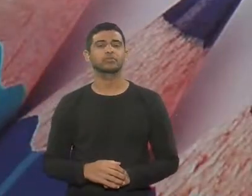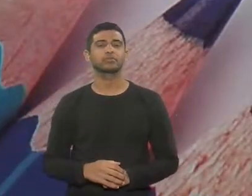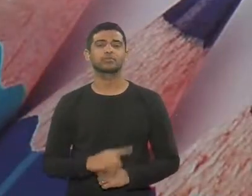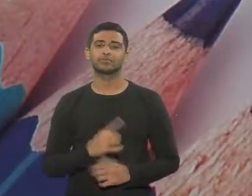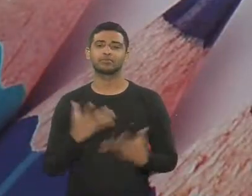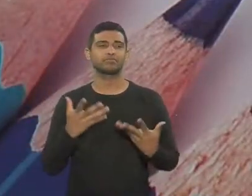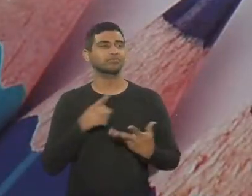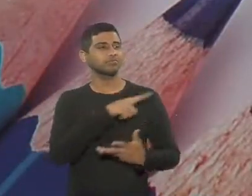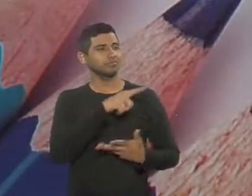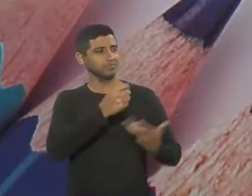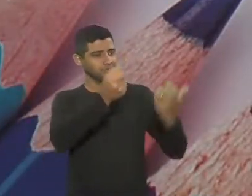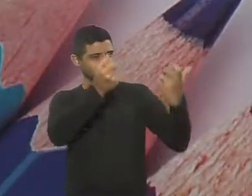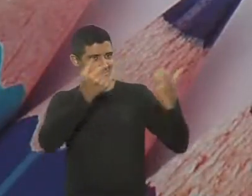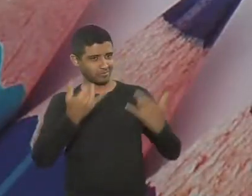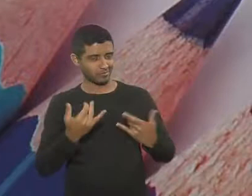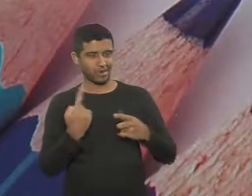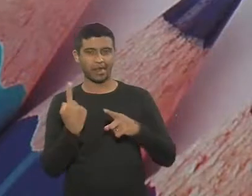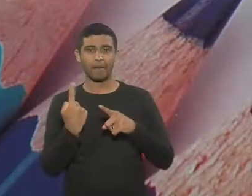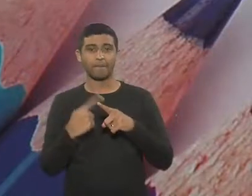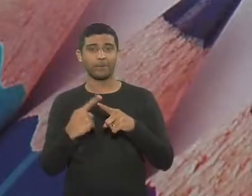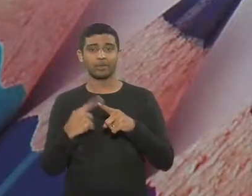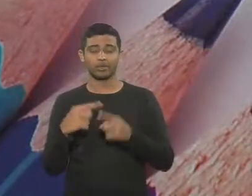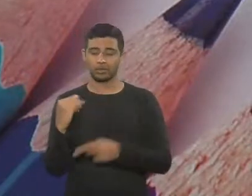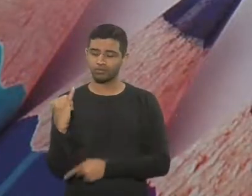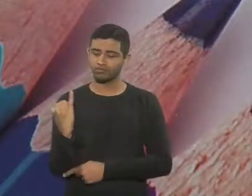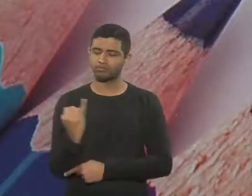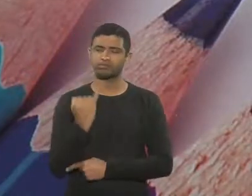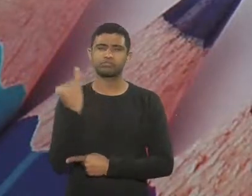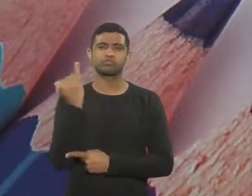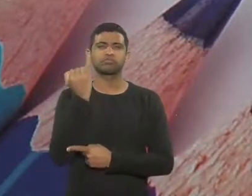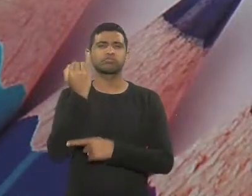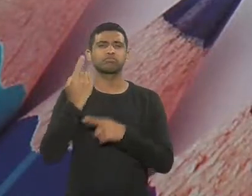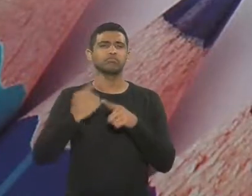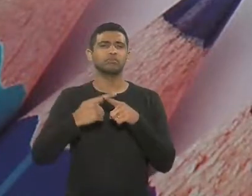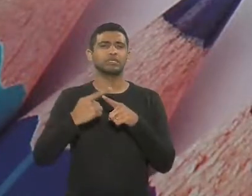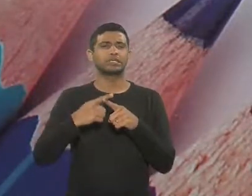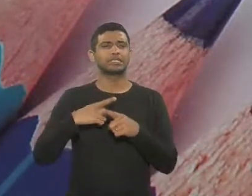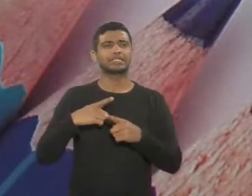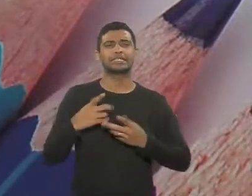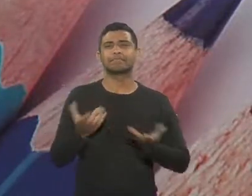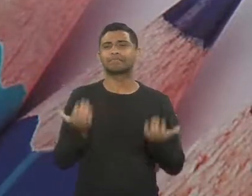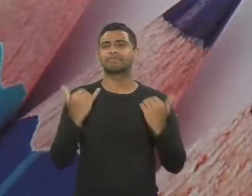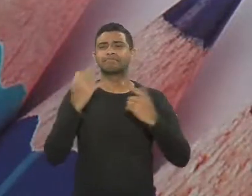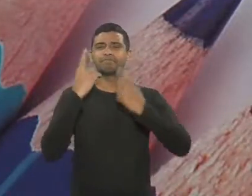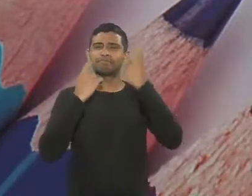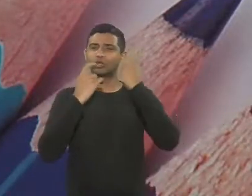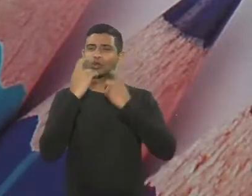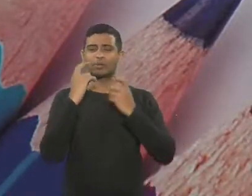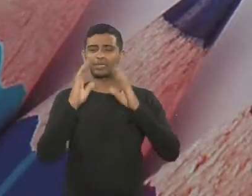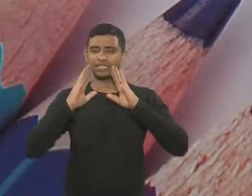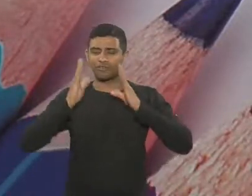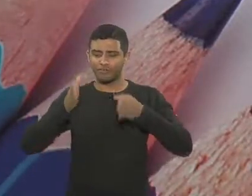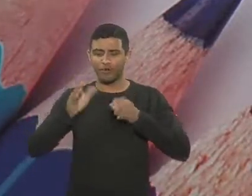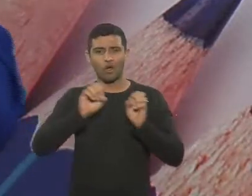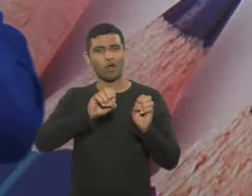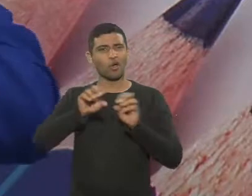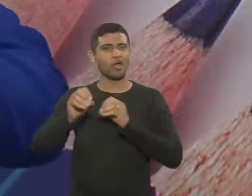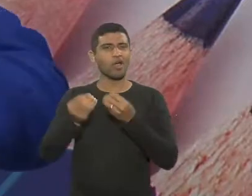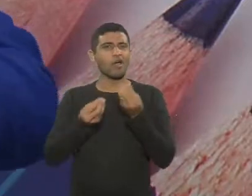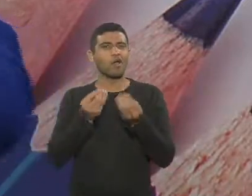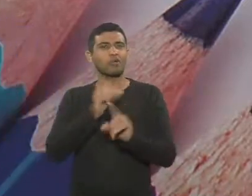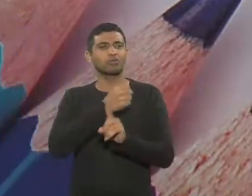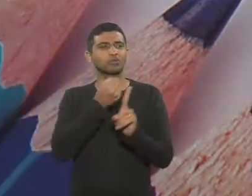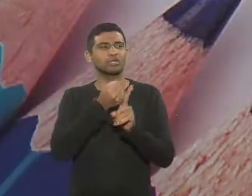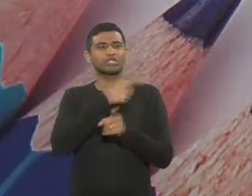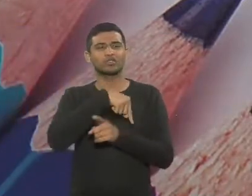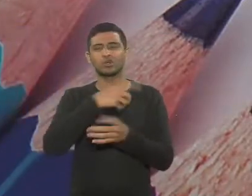vocês dissessem para a gente por que é importante ter essa preocupação na educação. Que tipo de